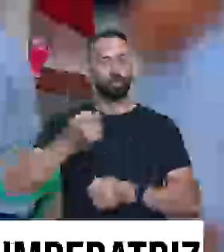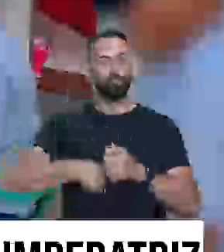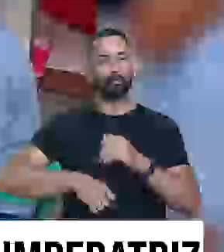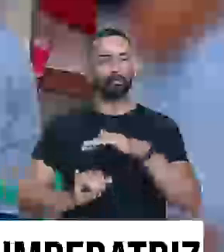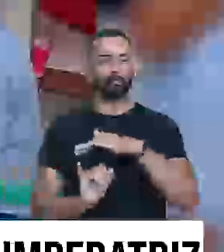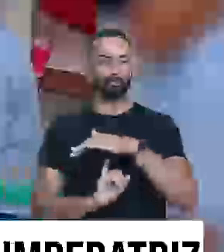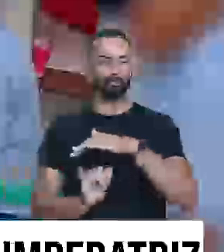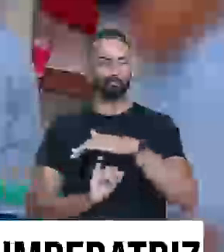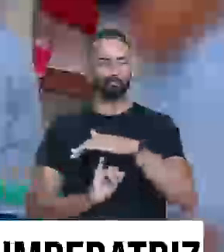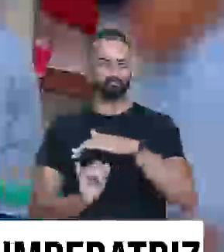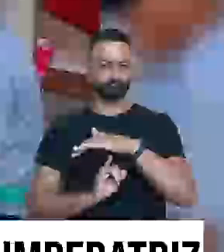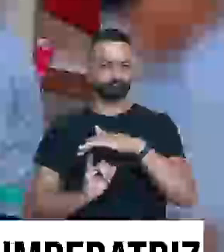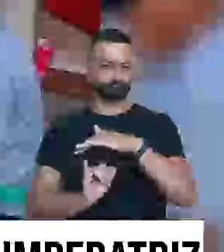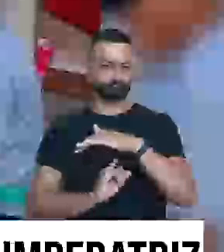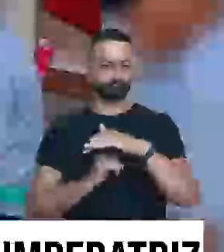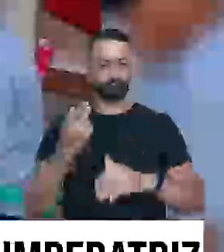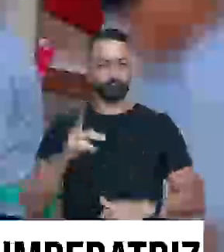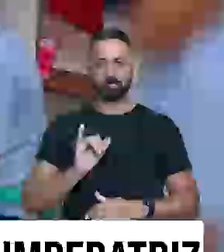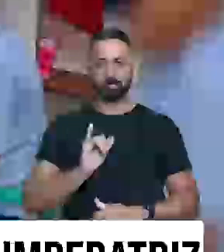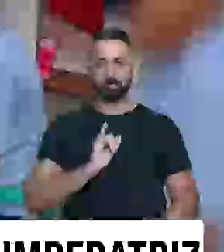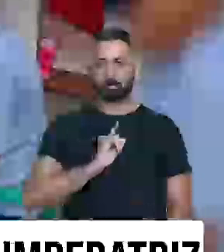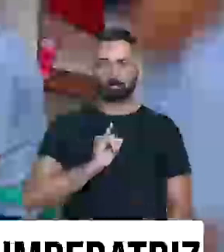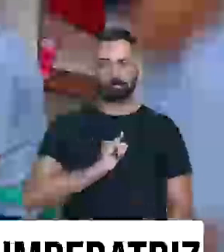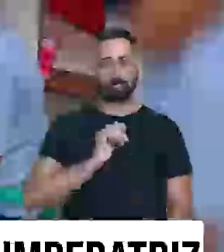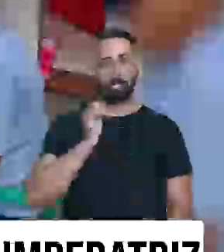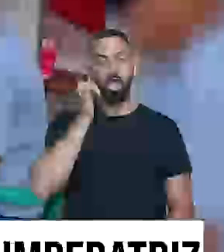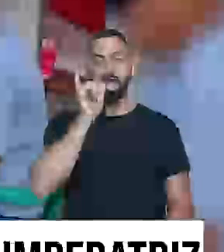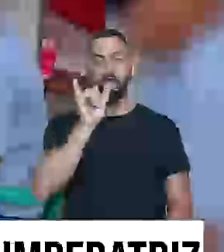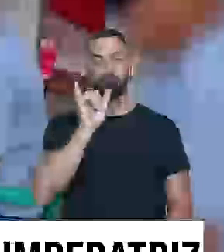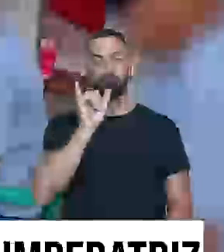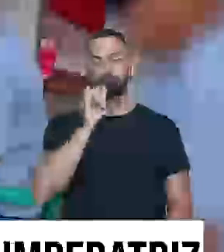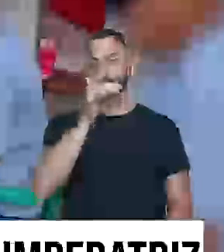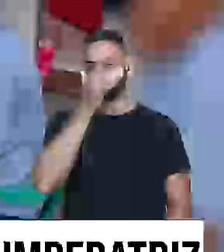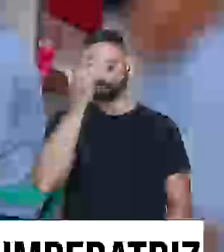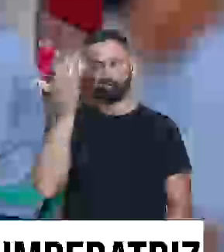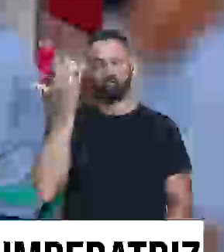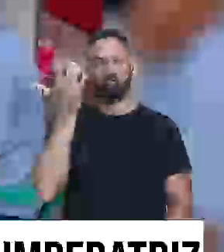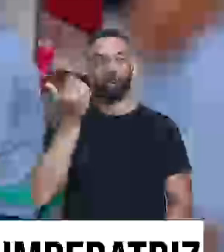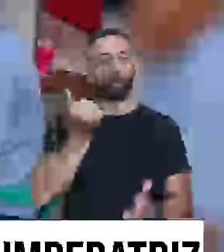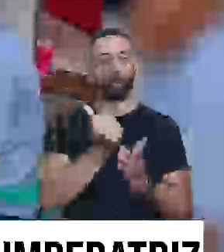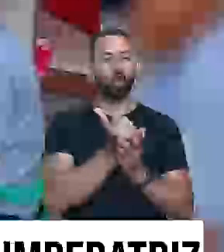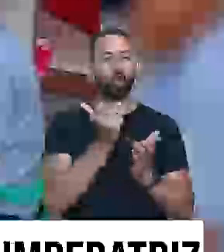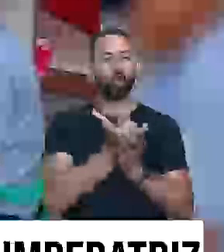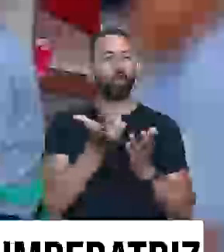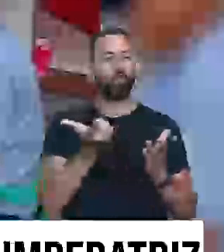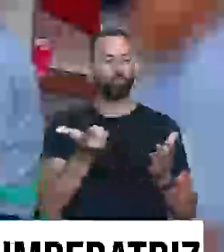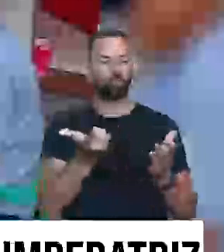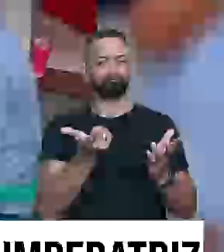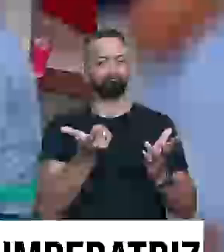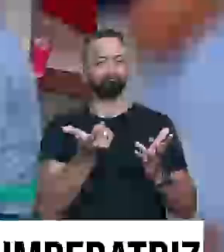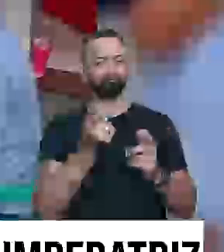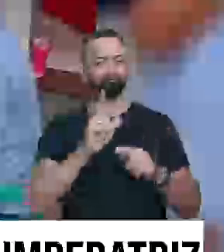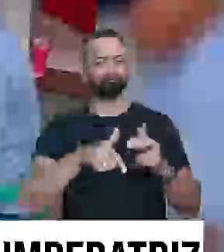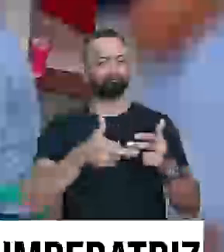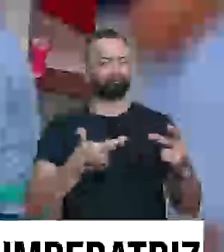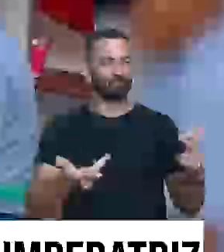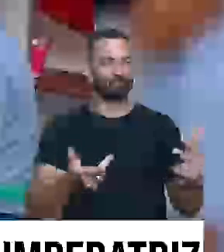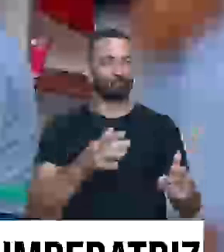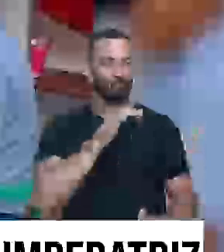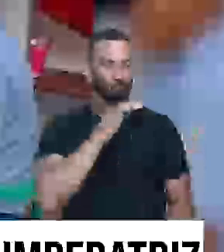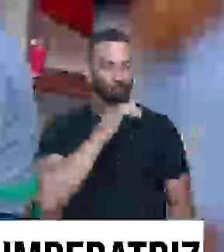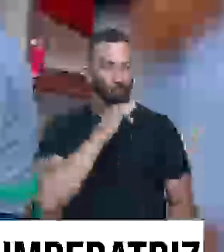o comércio irregular em Imperatriz, evitando que o consumidor adquira produtos impróprios ou de origem